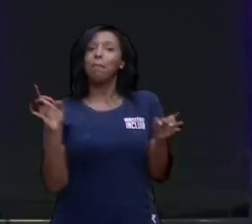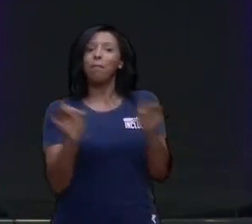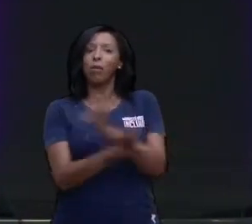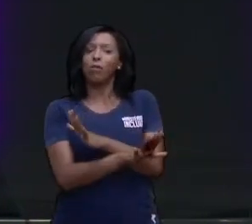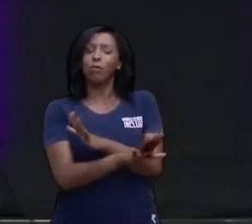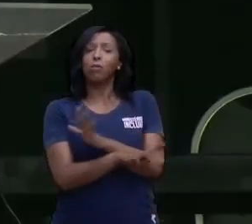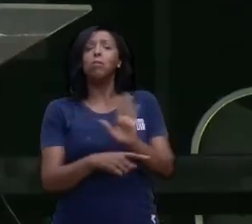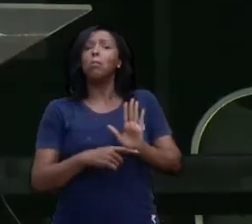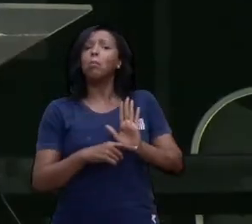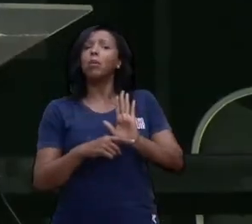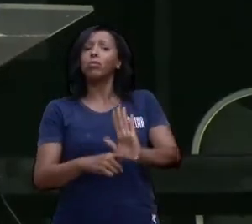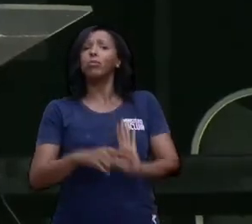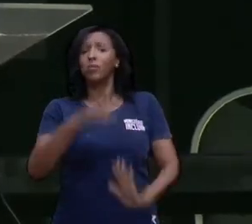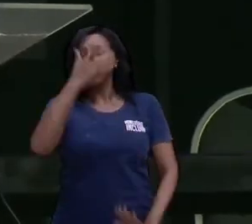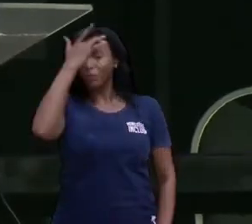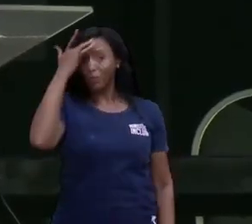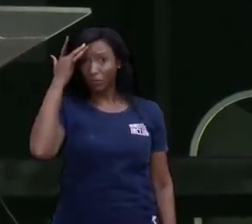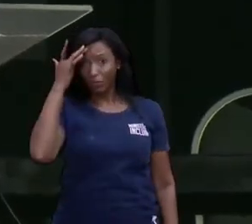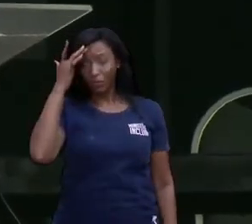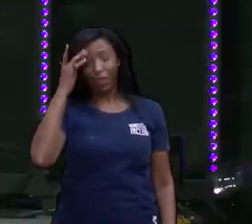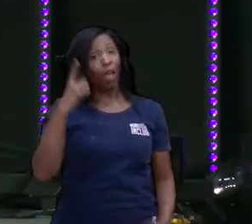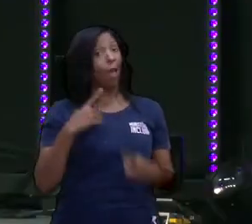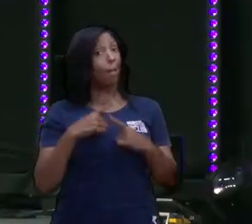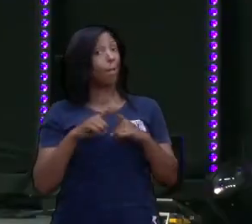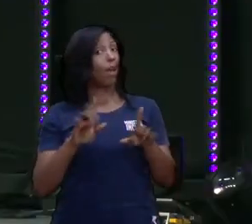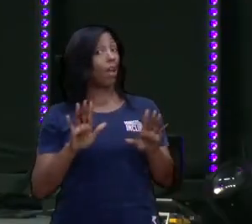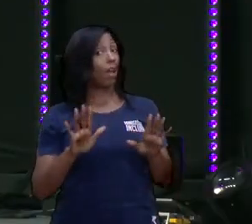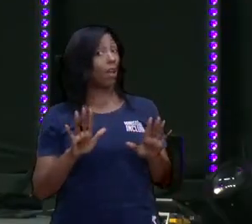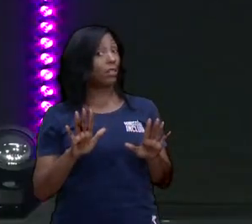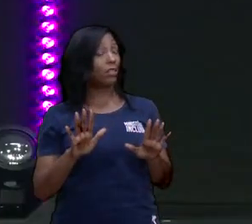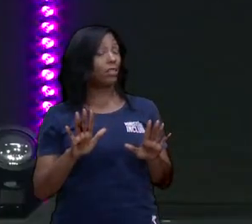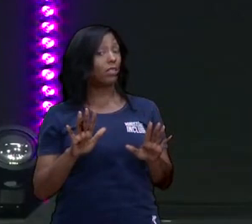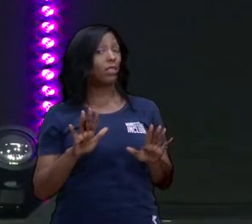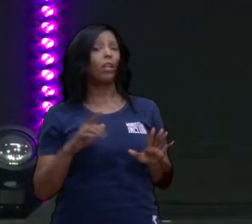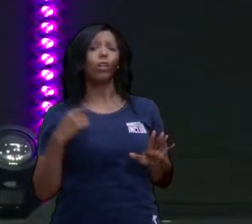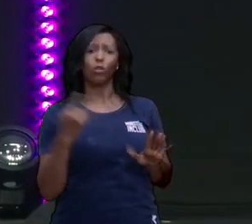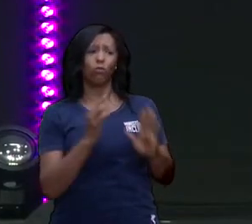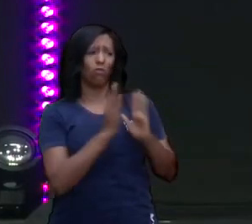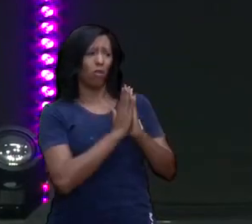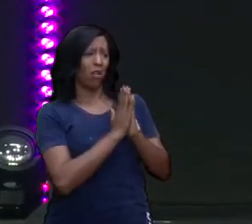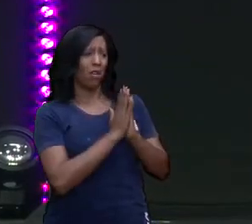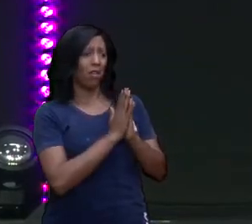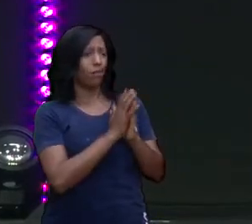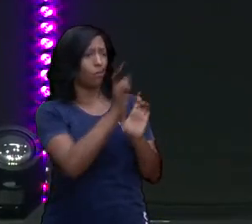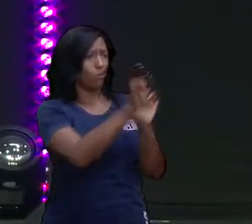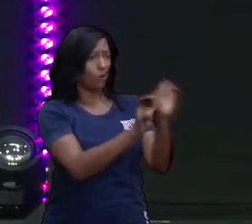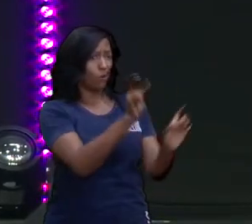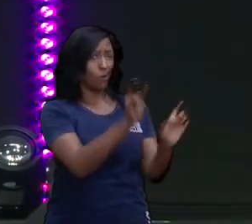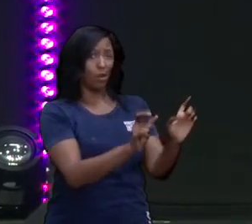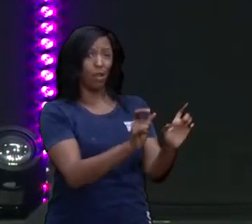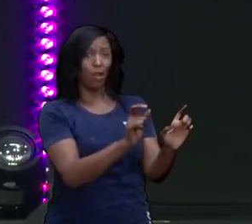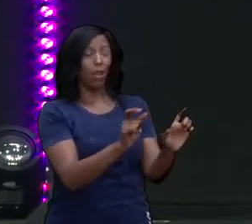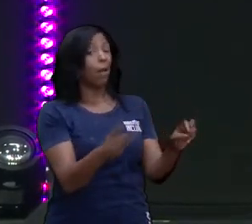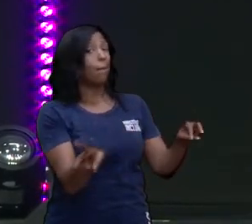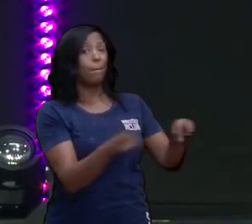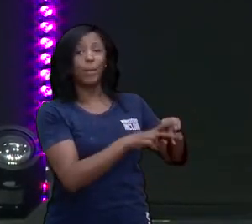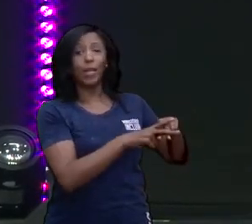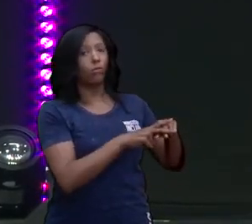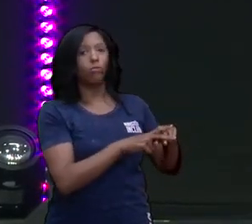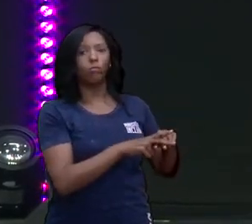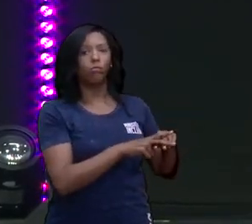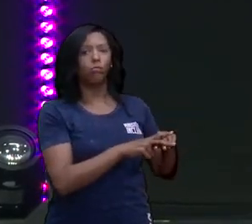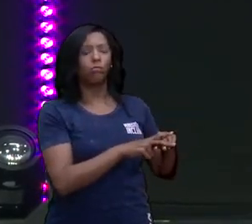da Justiça mas nossa oração é que eles sejam presos agora e julgados